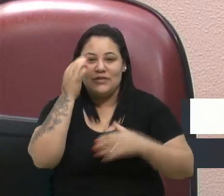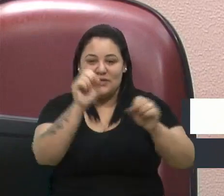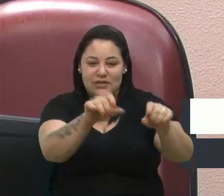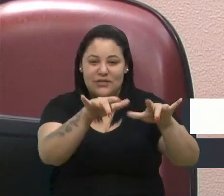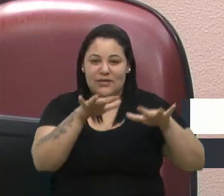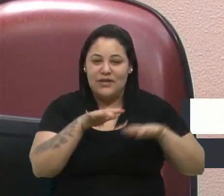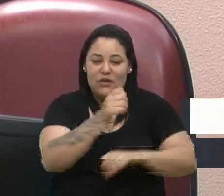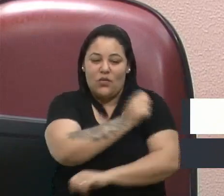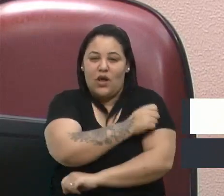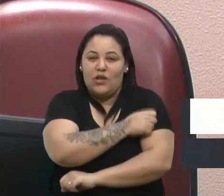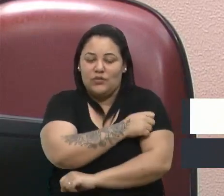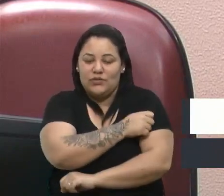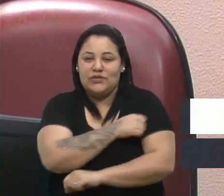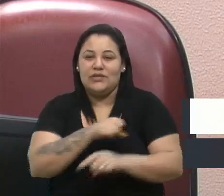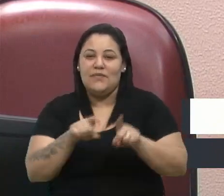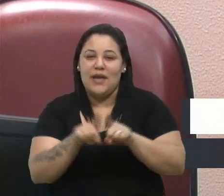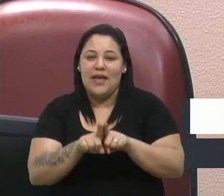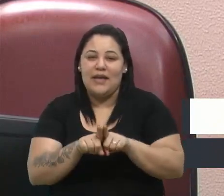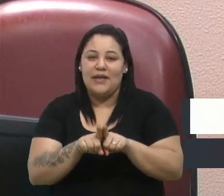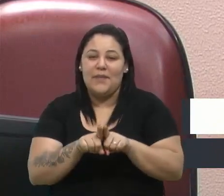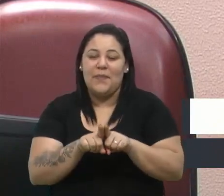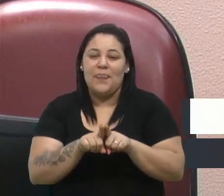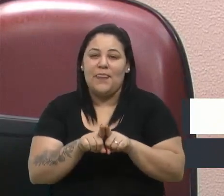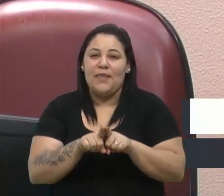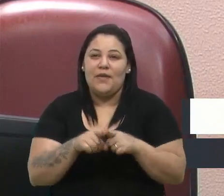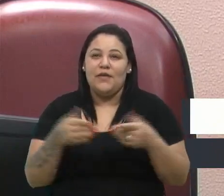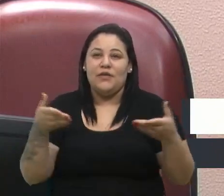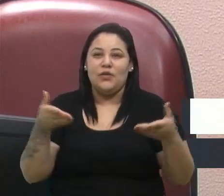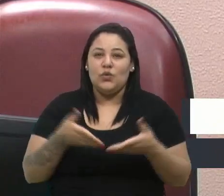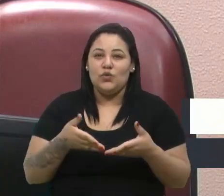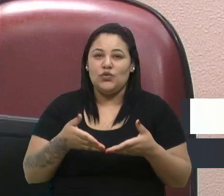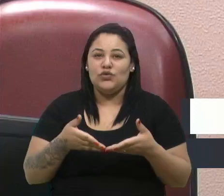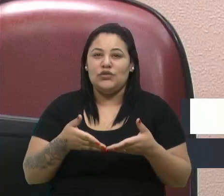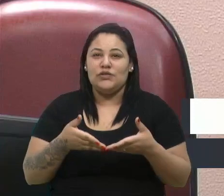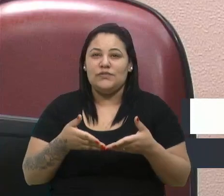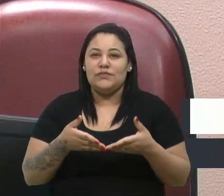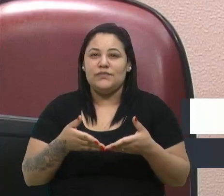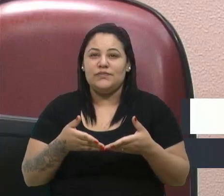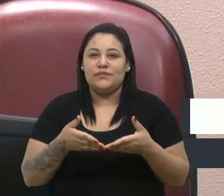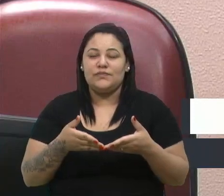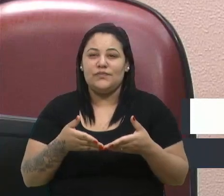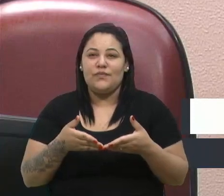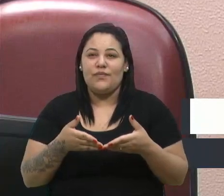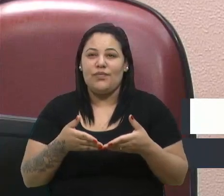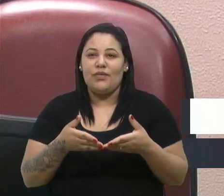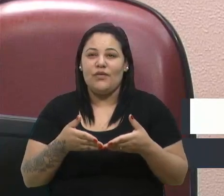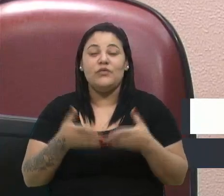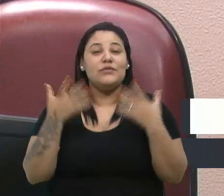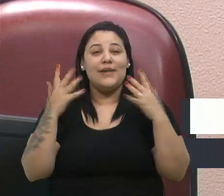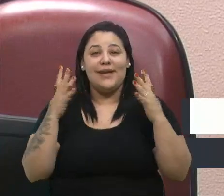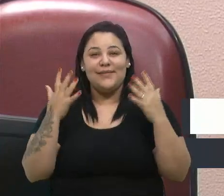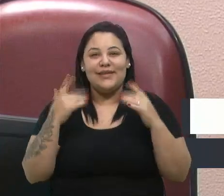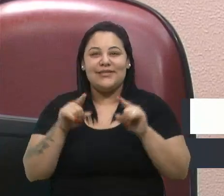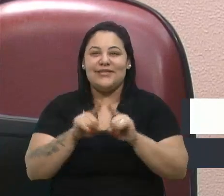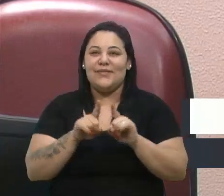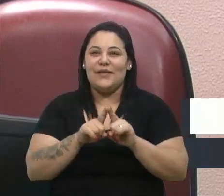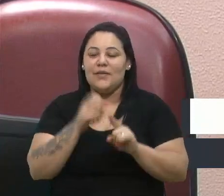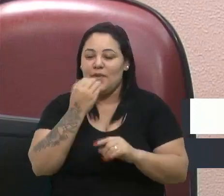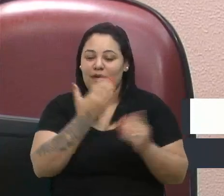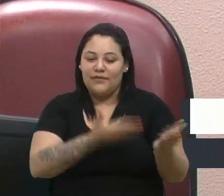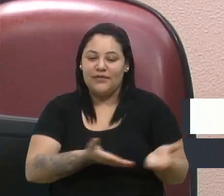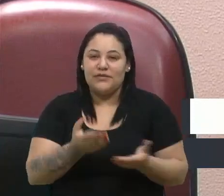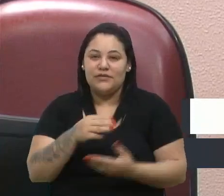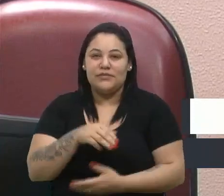alunos lá em cima, e hoje até um voto de congratulação, vamos dizer, um voto de bem-vinda a